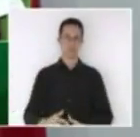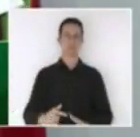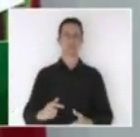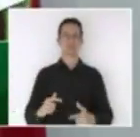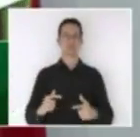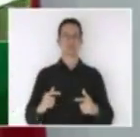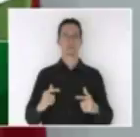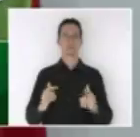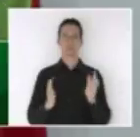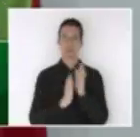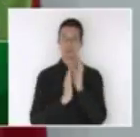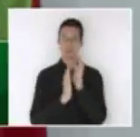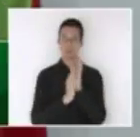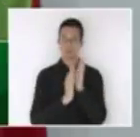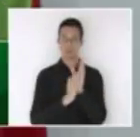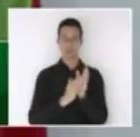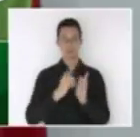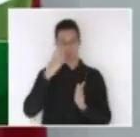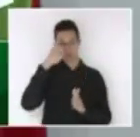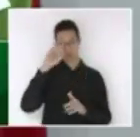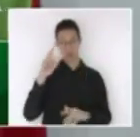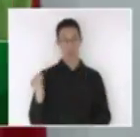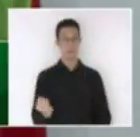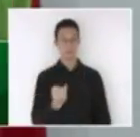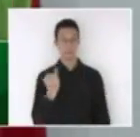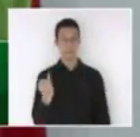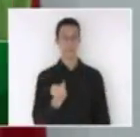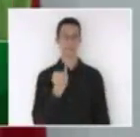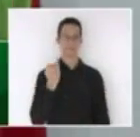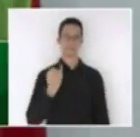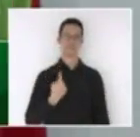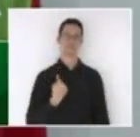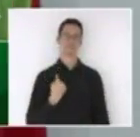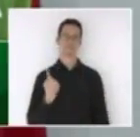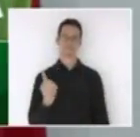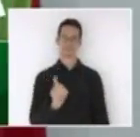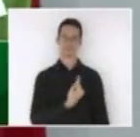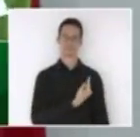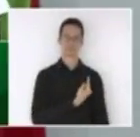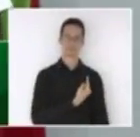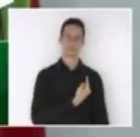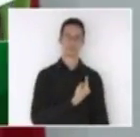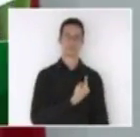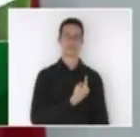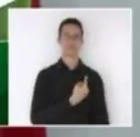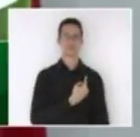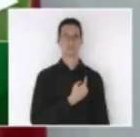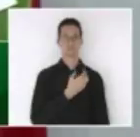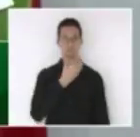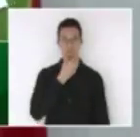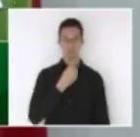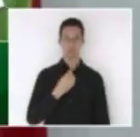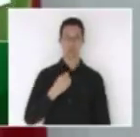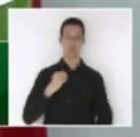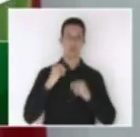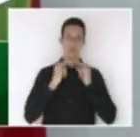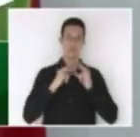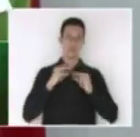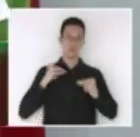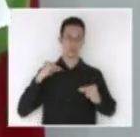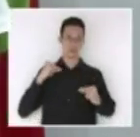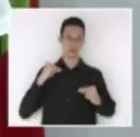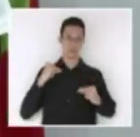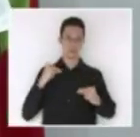comemorando uma data muito importante para nós, os homens farrapos.